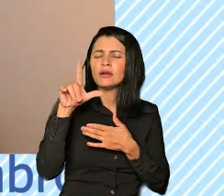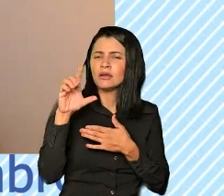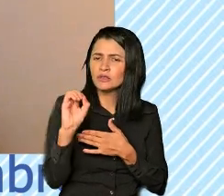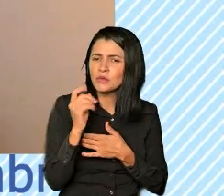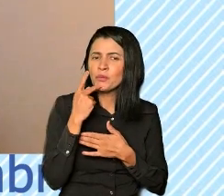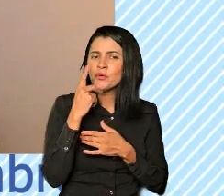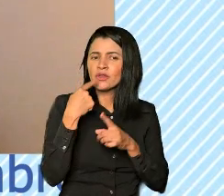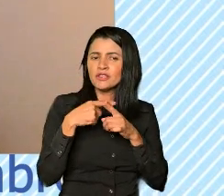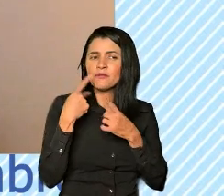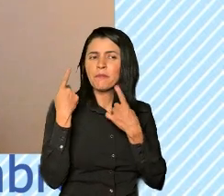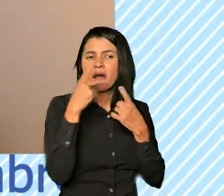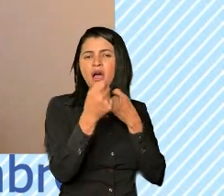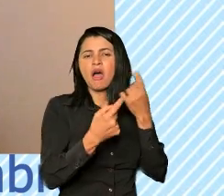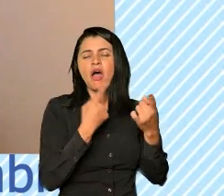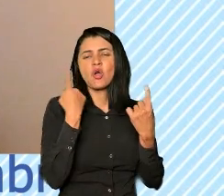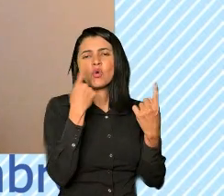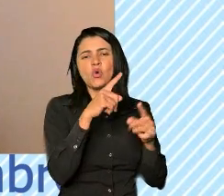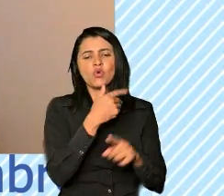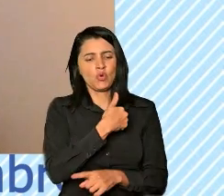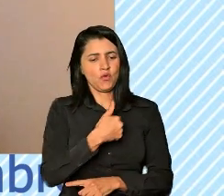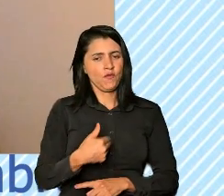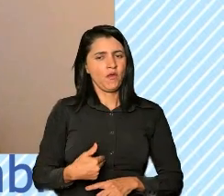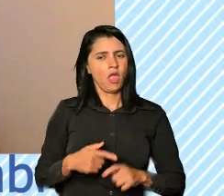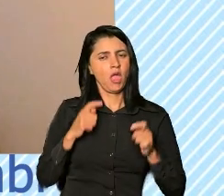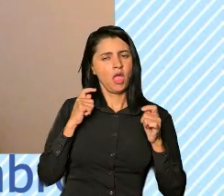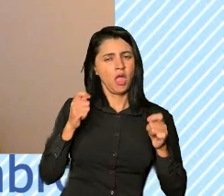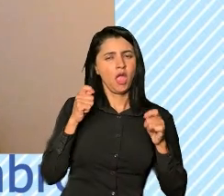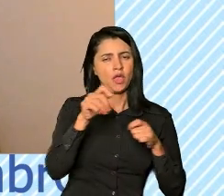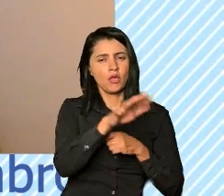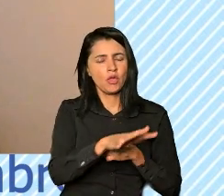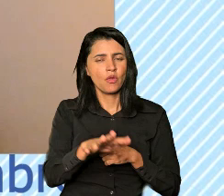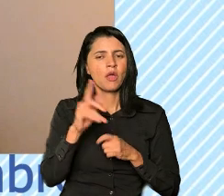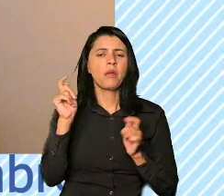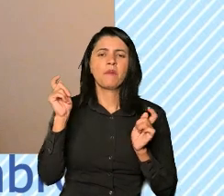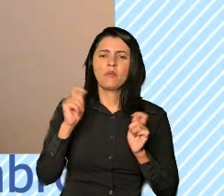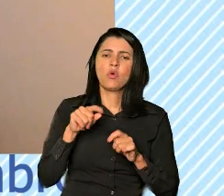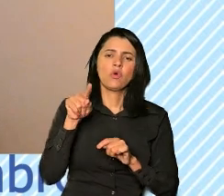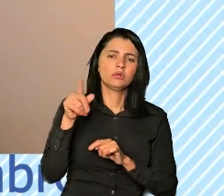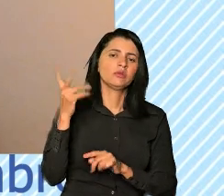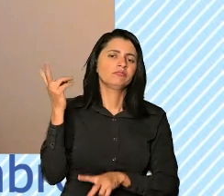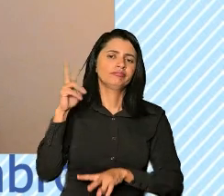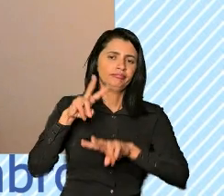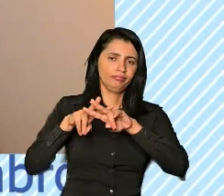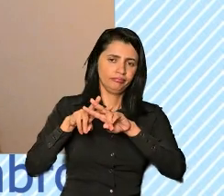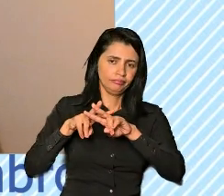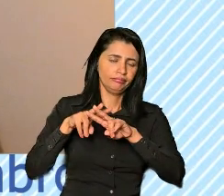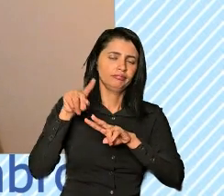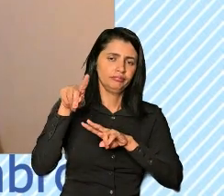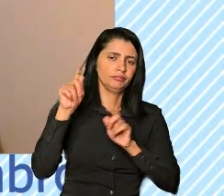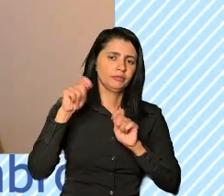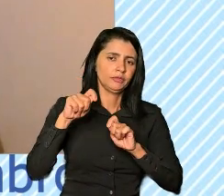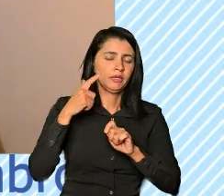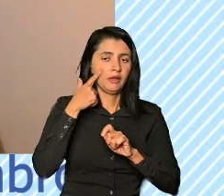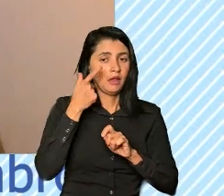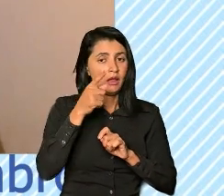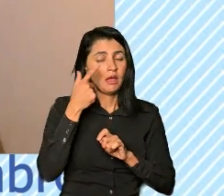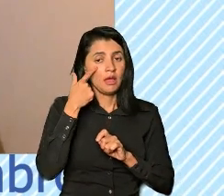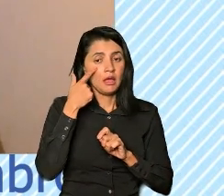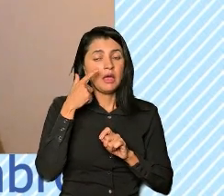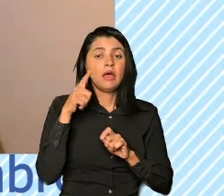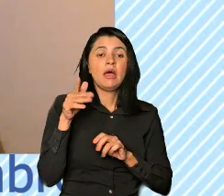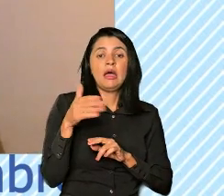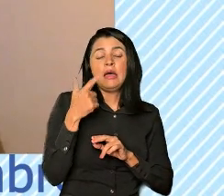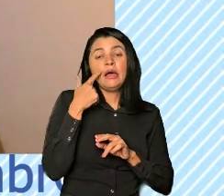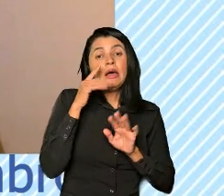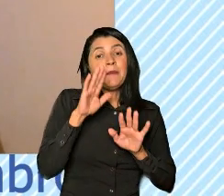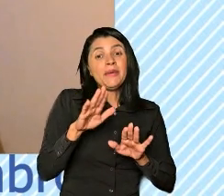mal do governo, ou se ela fizesse algum protesto em território estrangeiro, ela poderia ser enquadrada na Lei de Segurança Nacional, ela faz dentro do consulado o desfile e